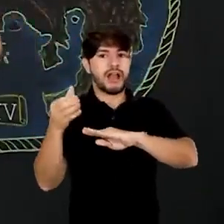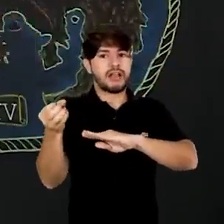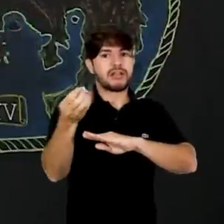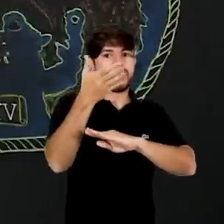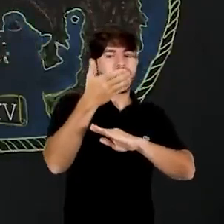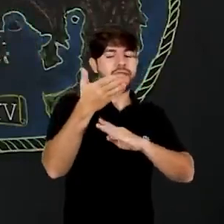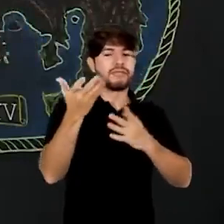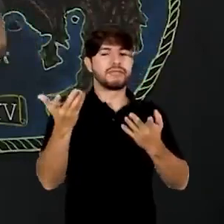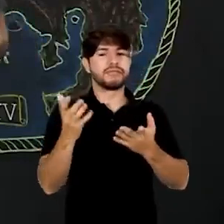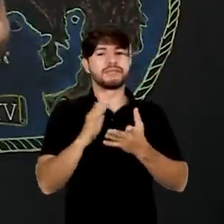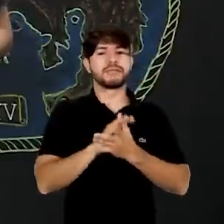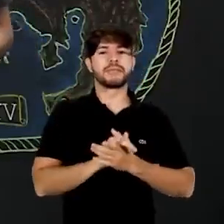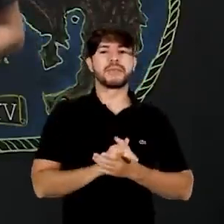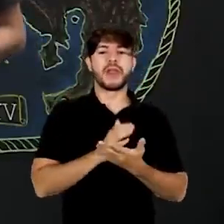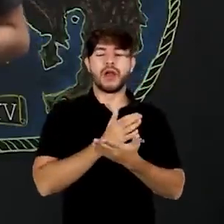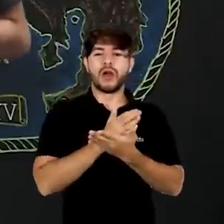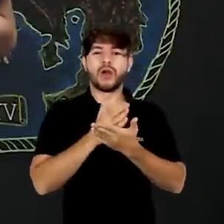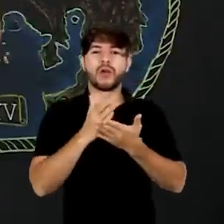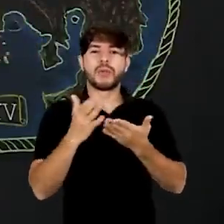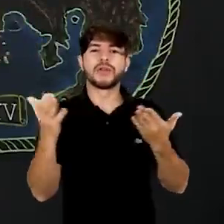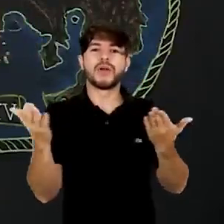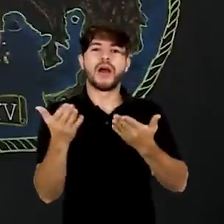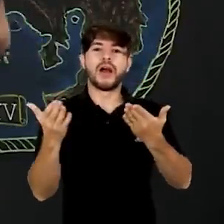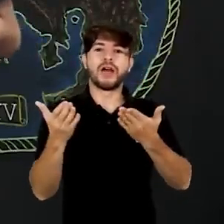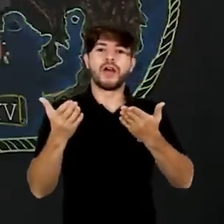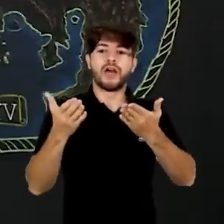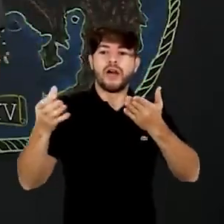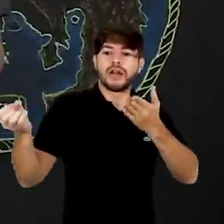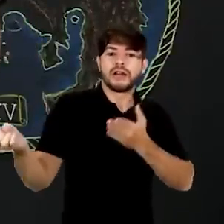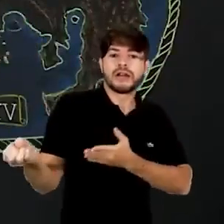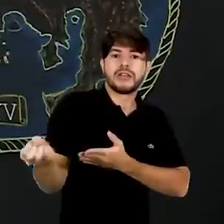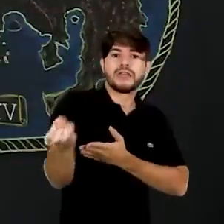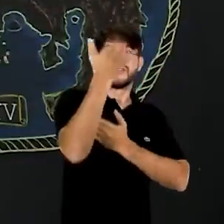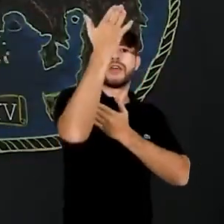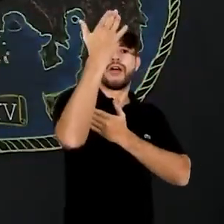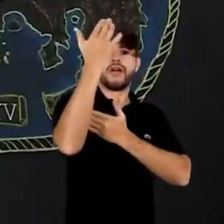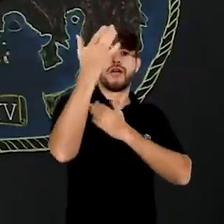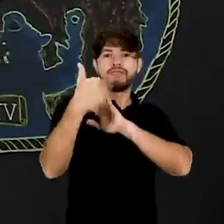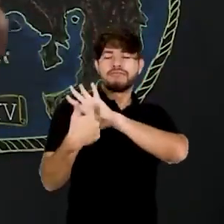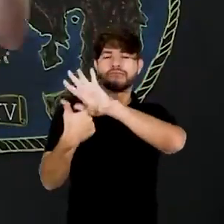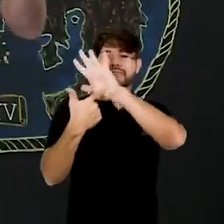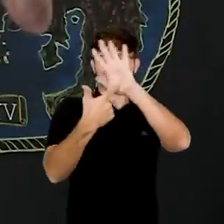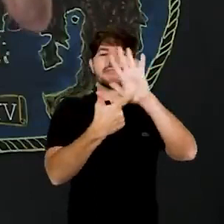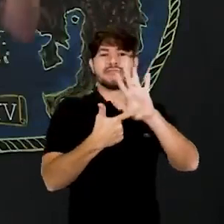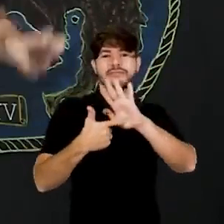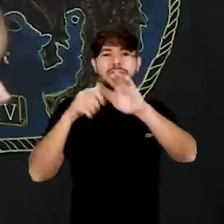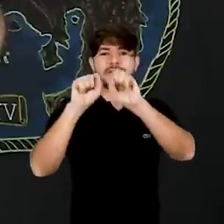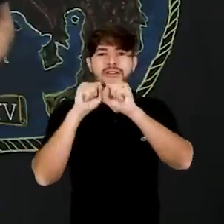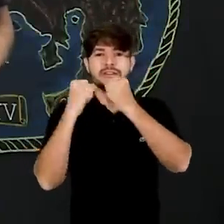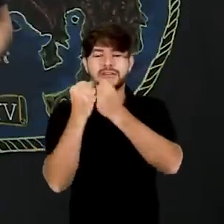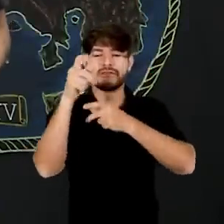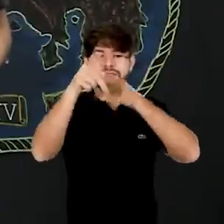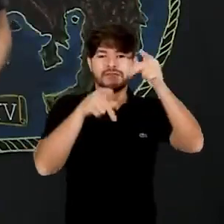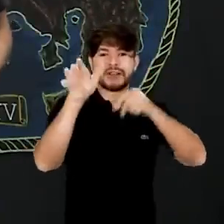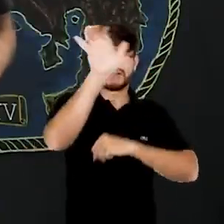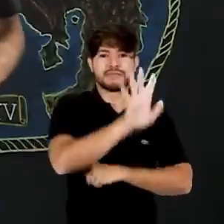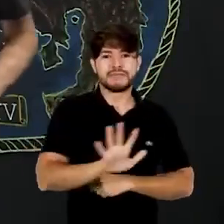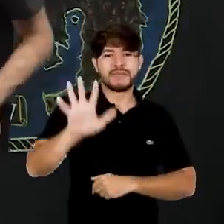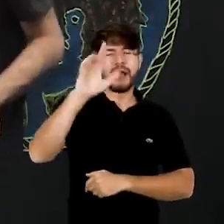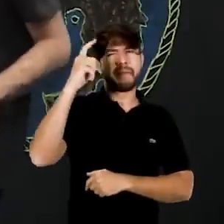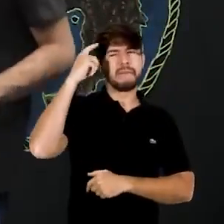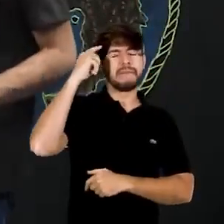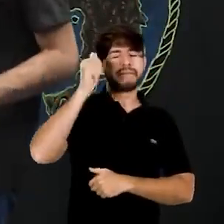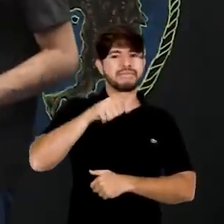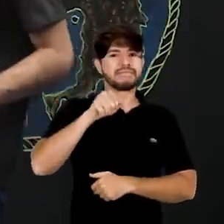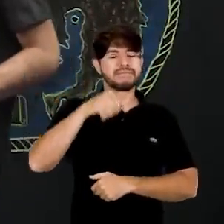época que a gente começou a chamar de Renascimento, ou seja, um novo nascimento da civilização europeia. É assim que eles